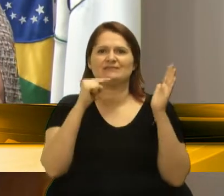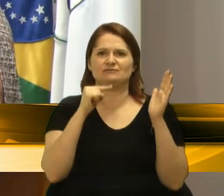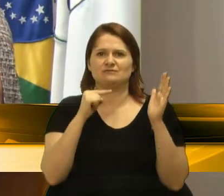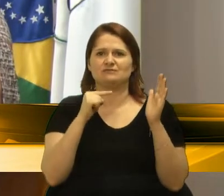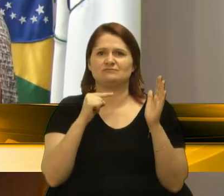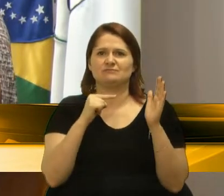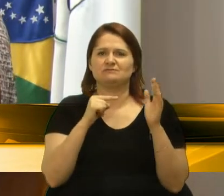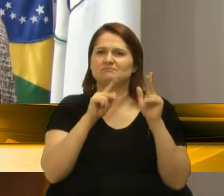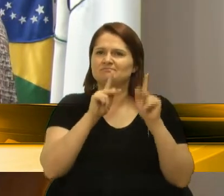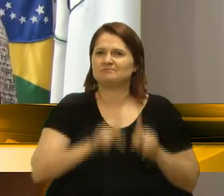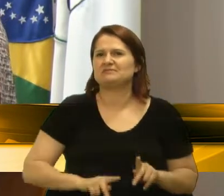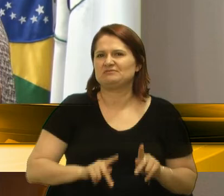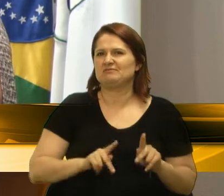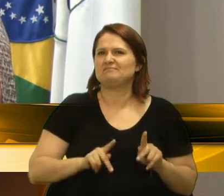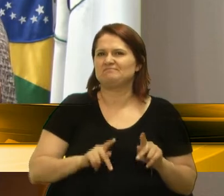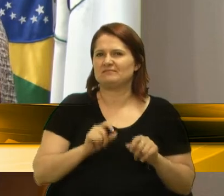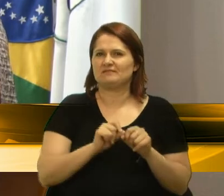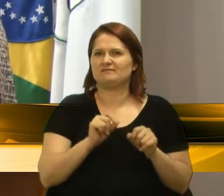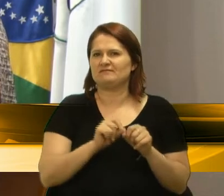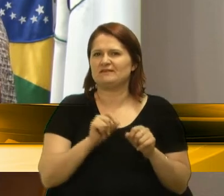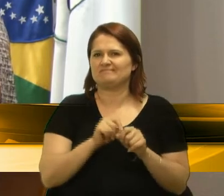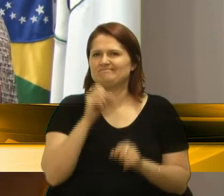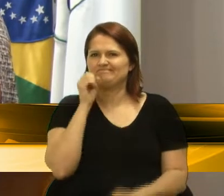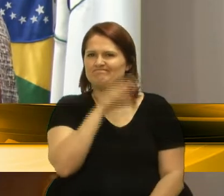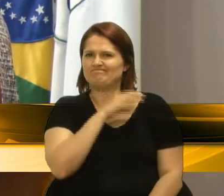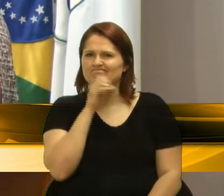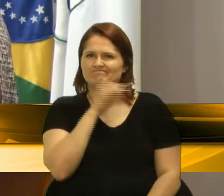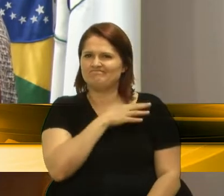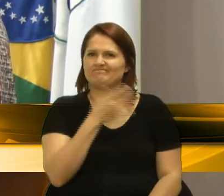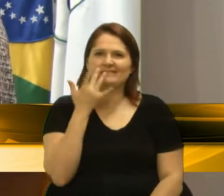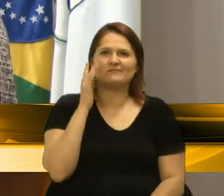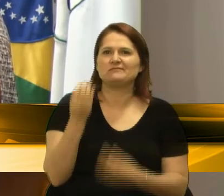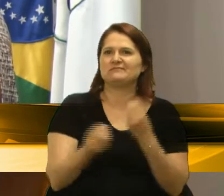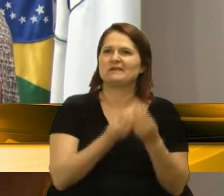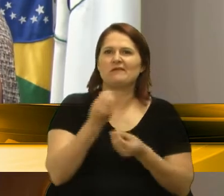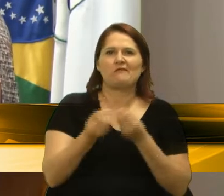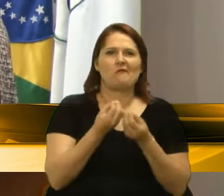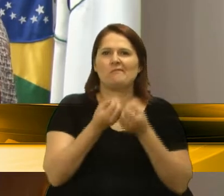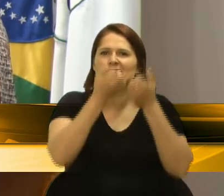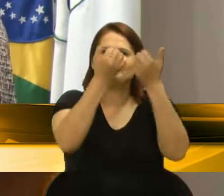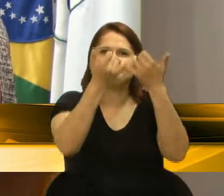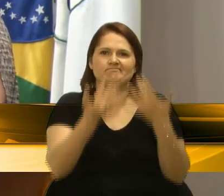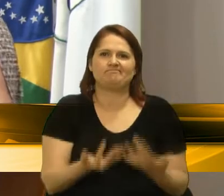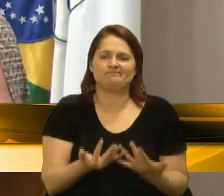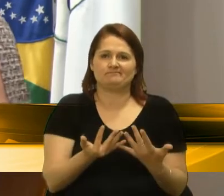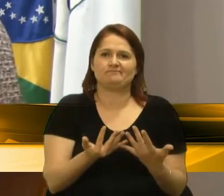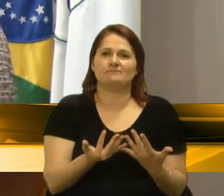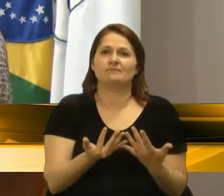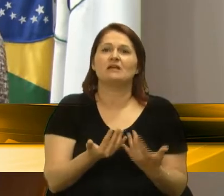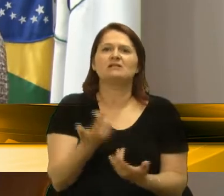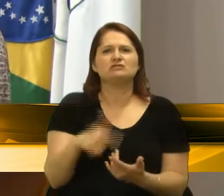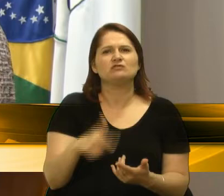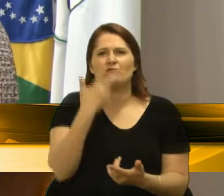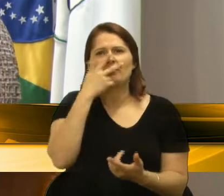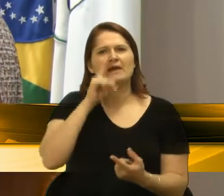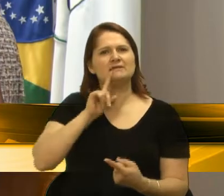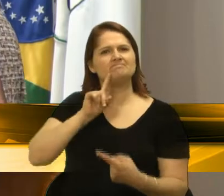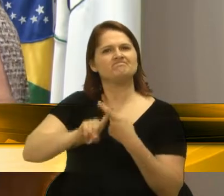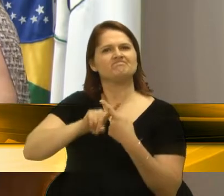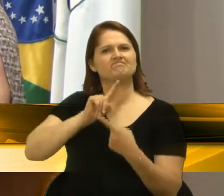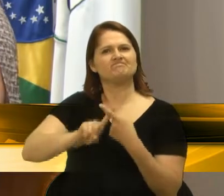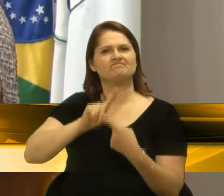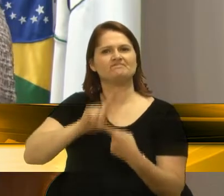não sei nem como qualificar e que, em mais um ato de revanchismo político